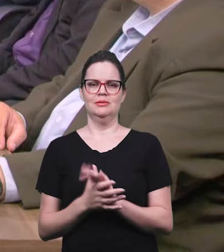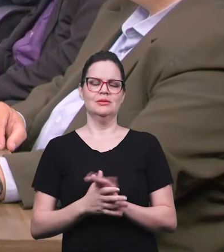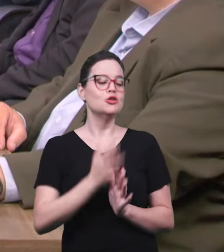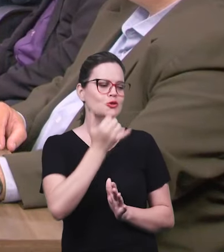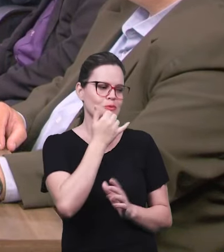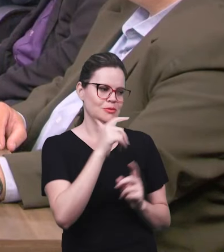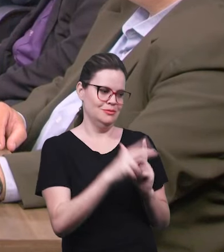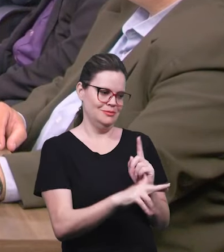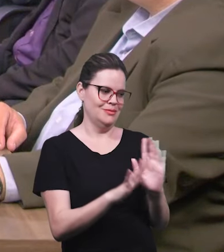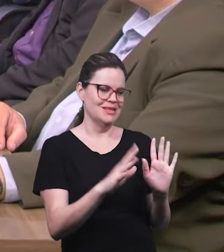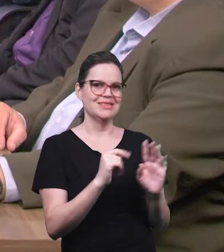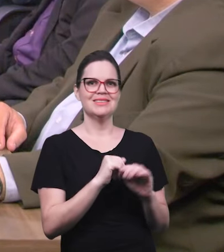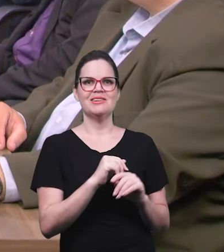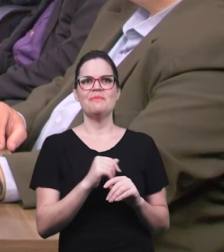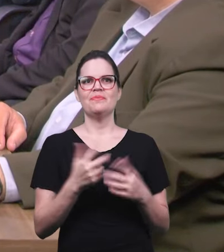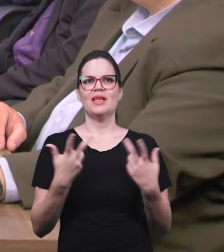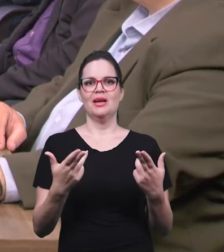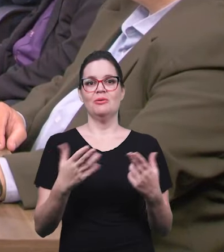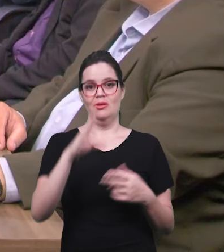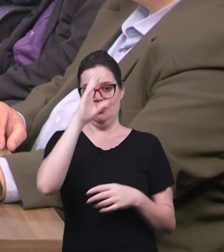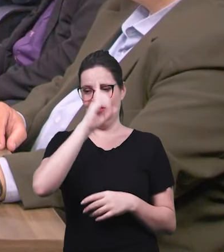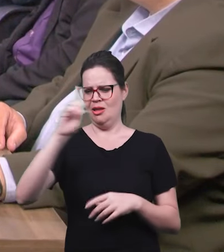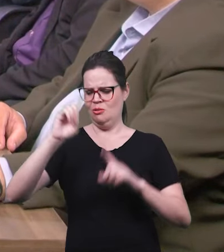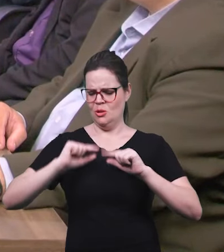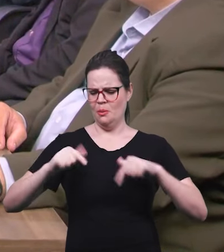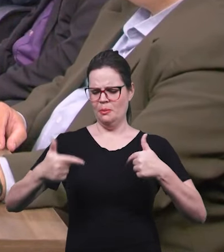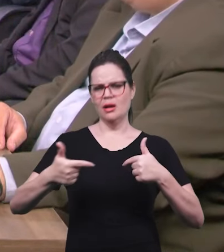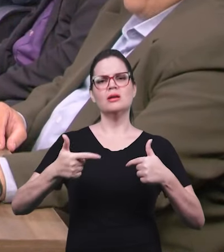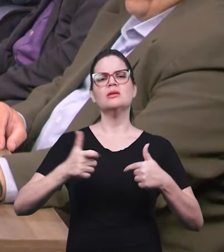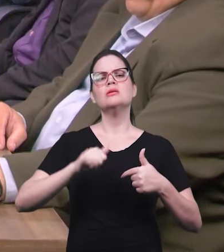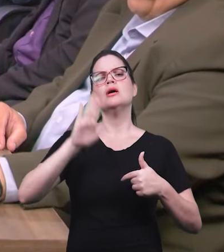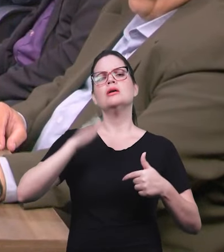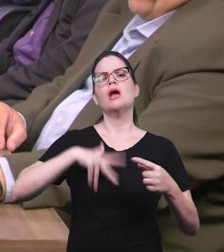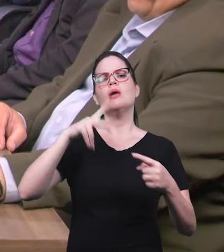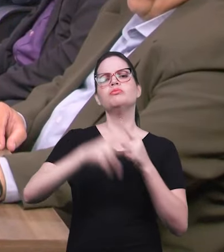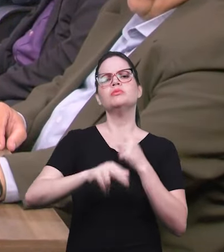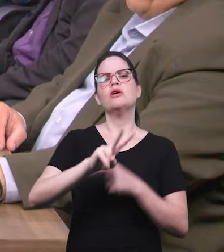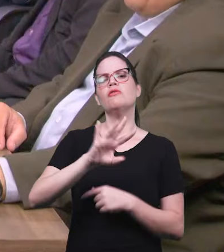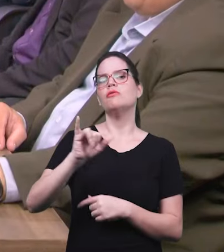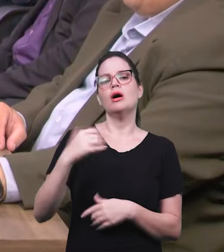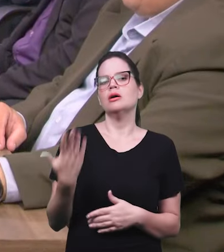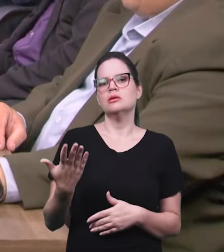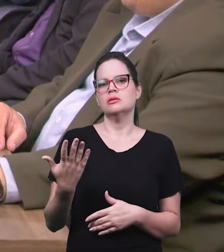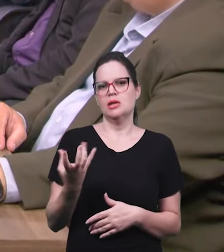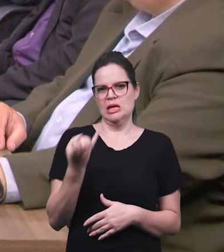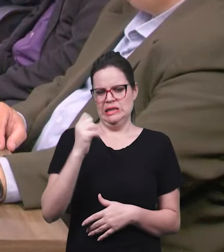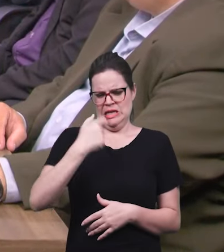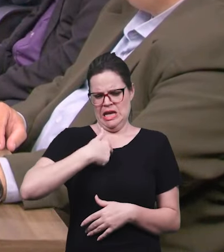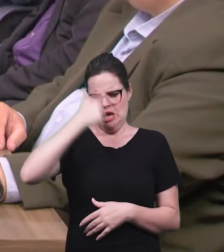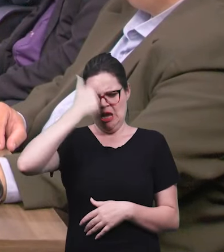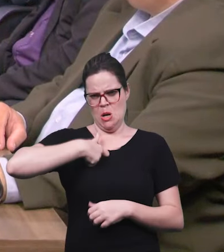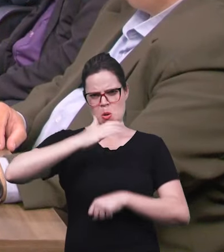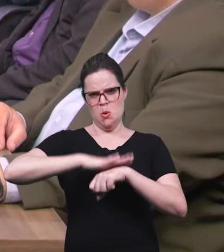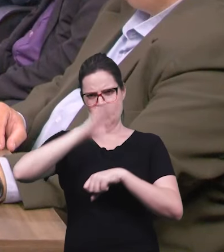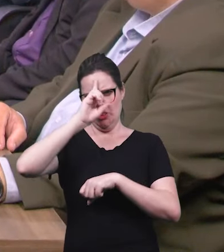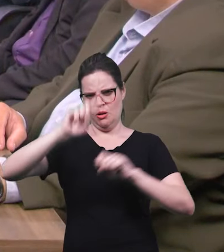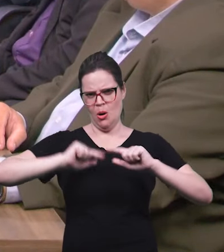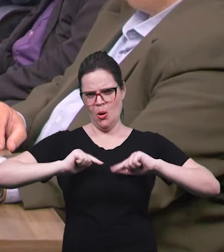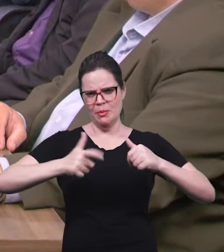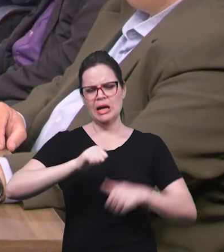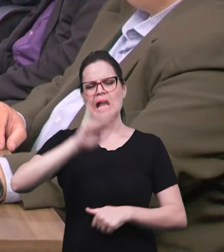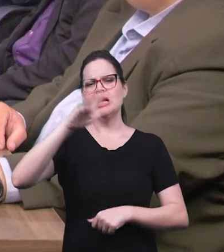Cleiton. Operando eu, quem impedirá? Quem impedirá? Né? O comentário aí do... Operando eu, quem impedirá? Operando, não tem nada que possa impedir a